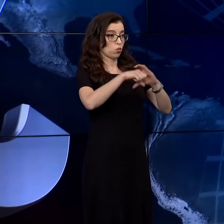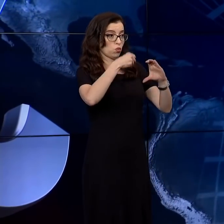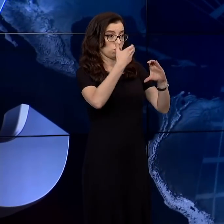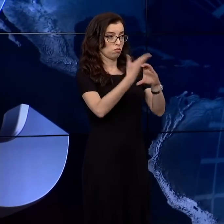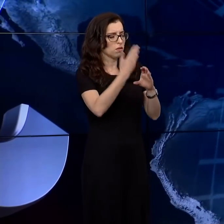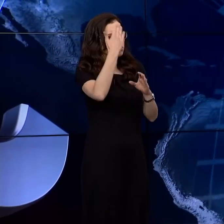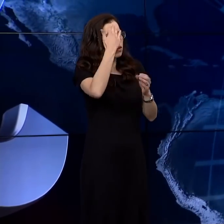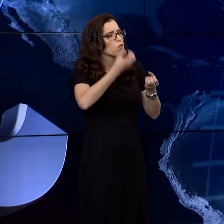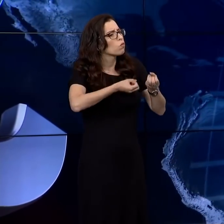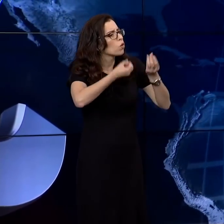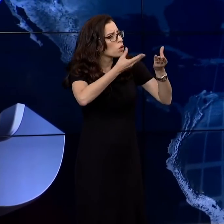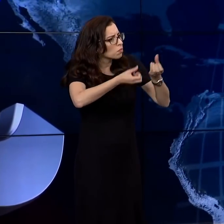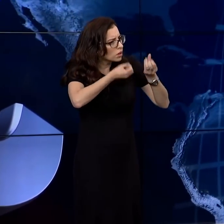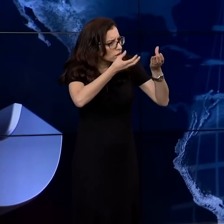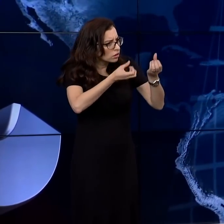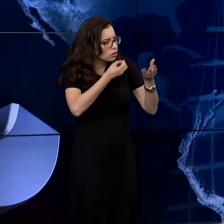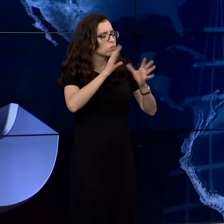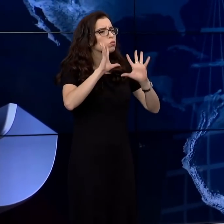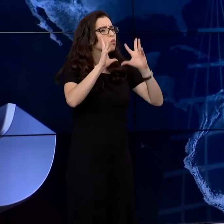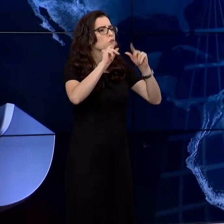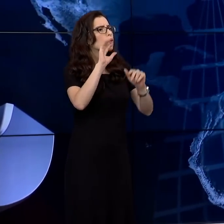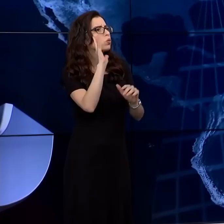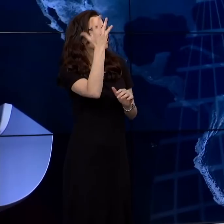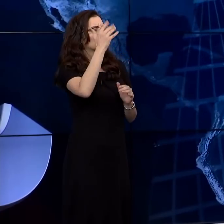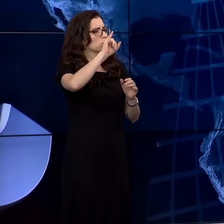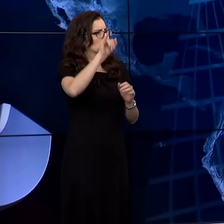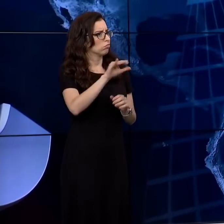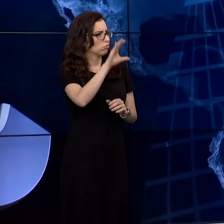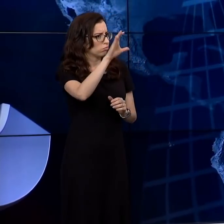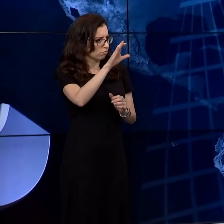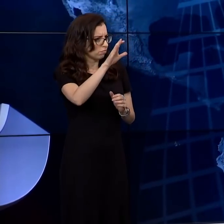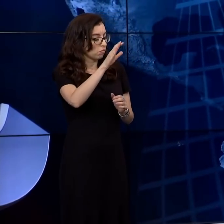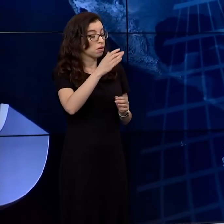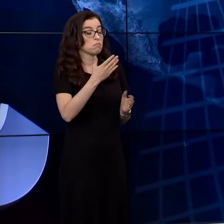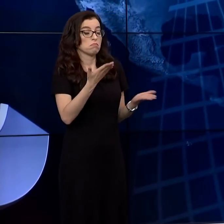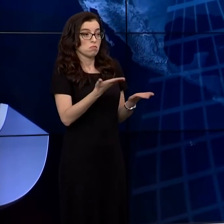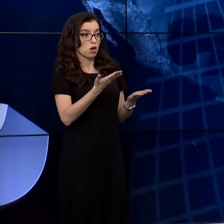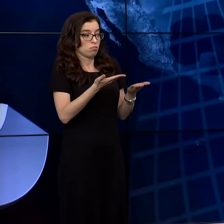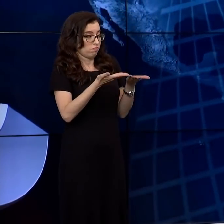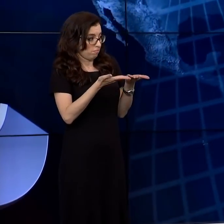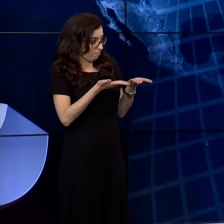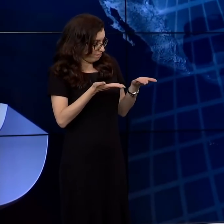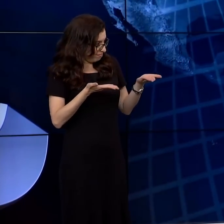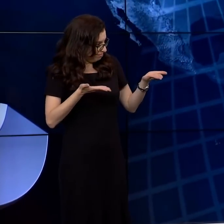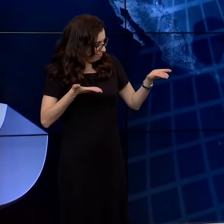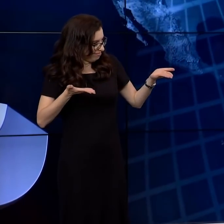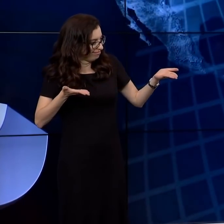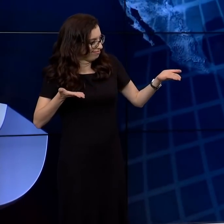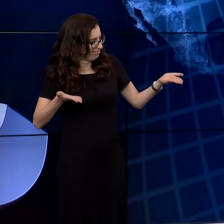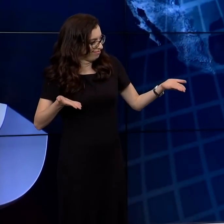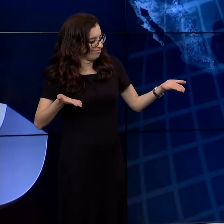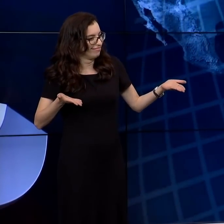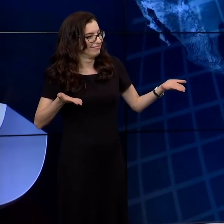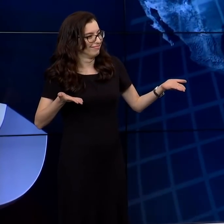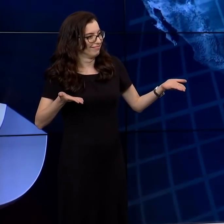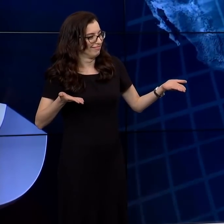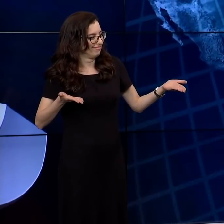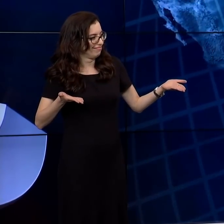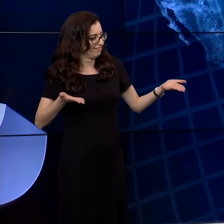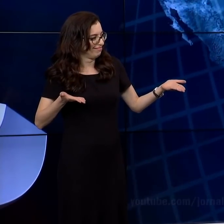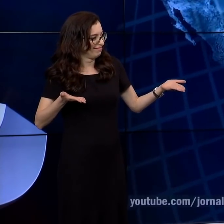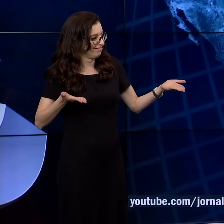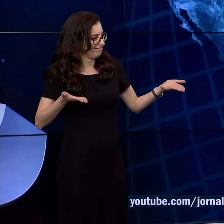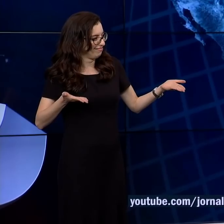Então, se inscreva no nosso canal no YouTube para ter mais informações e detalhes sobre o jornalismo da TV Cultura. Jornalismo